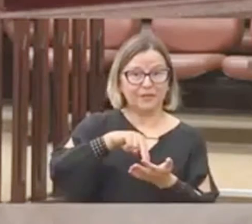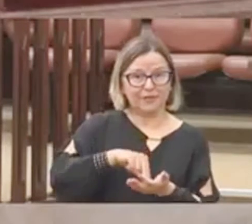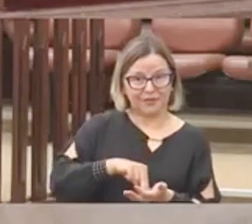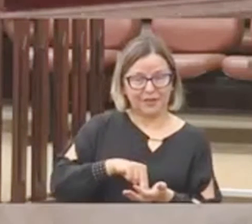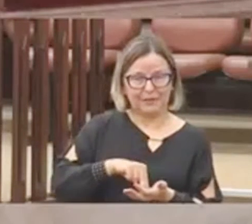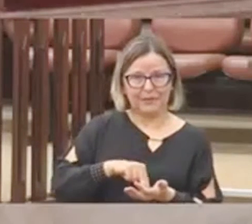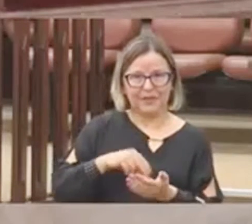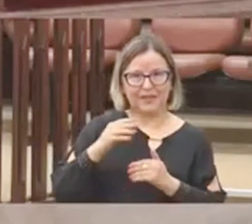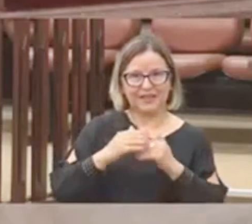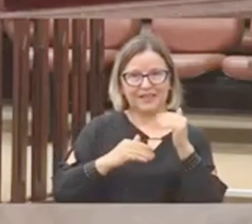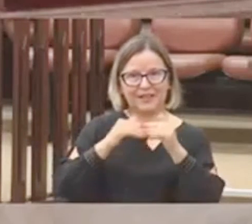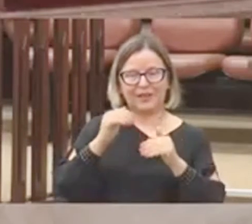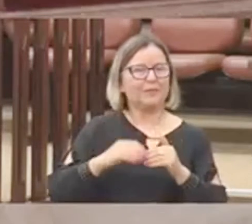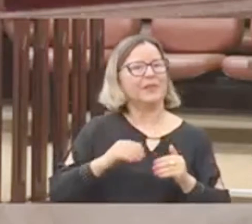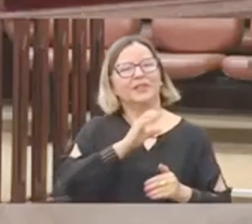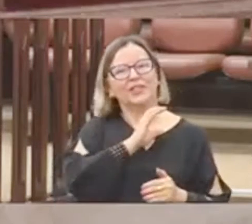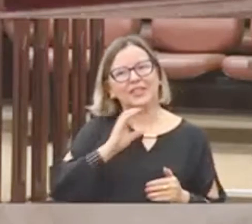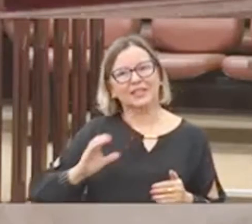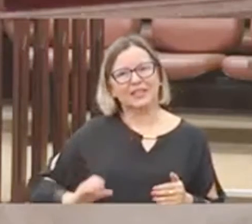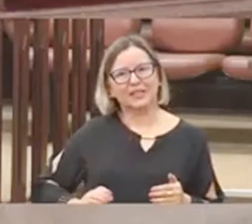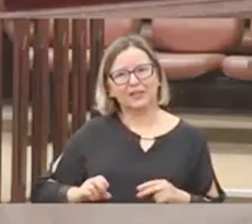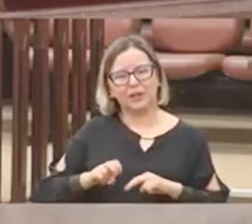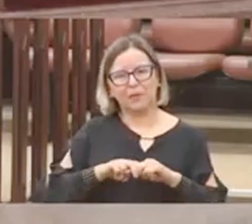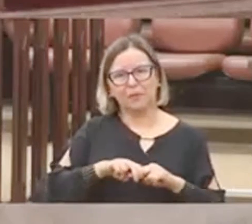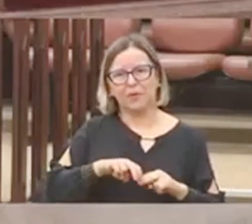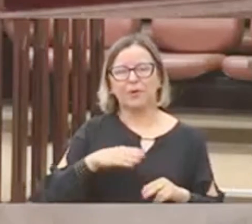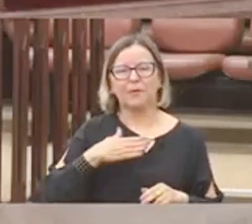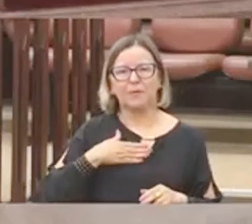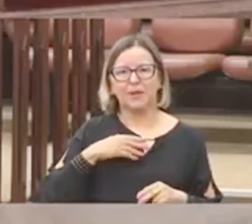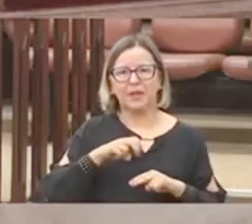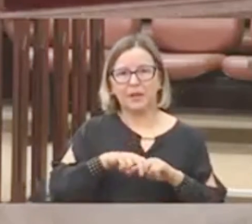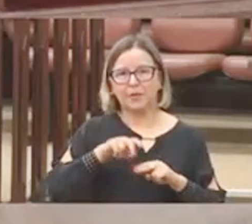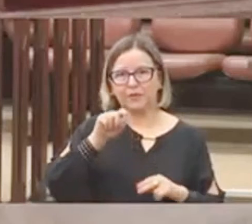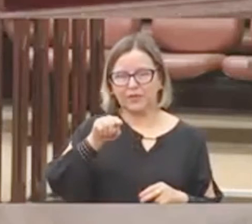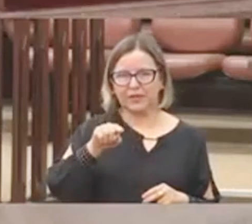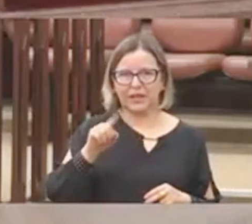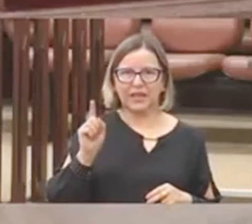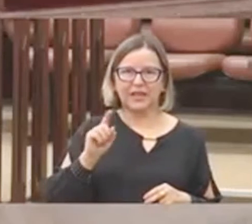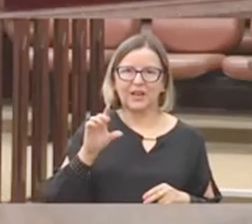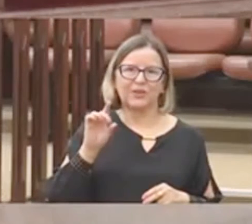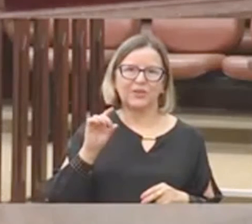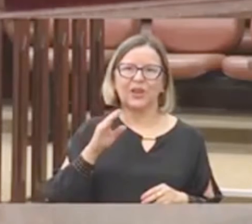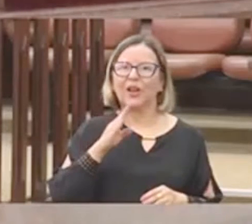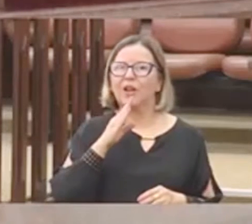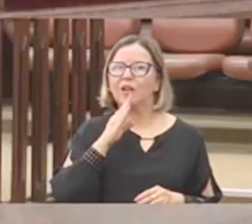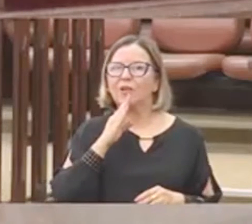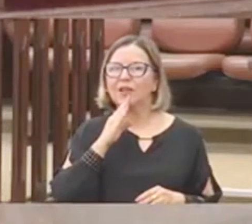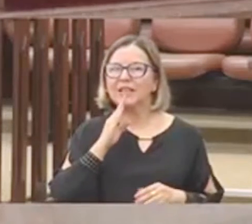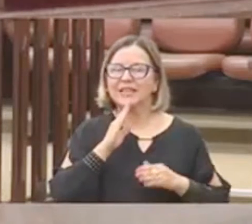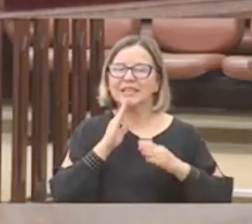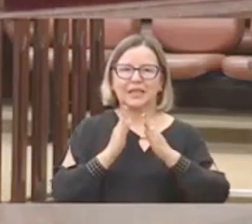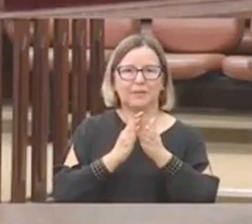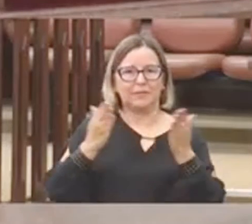vai gerar paz ao seu coração. Não é conhecimento bíblico, gente. Não é